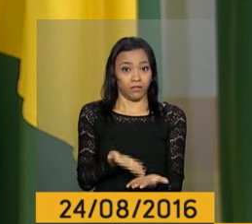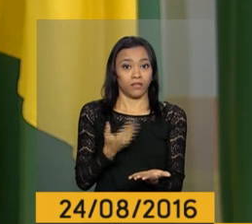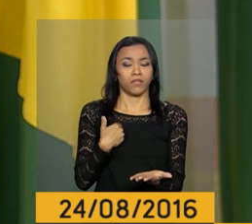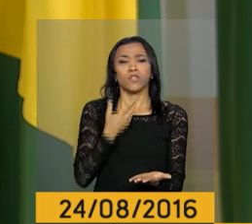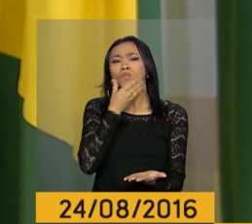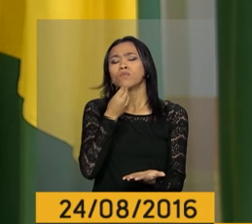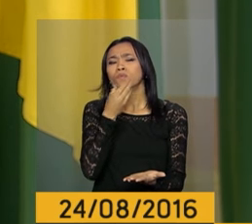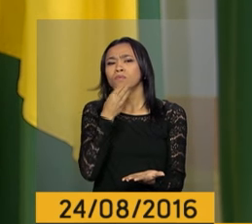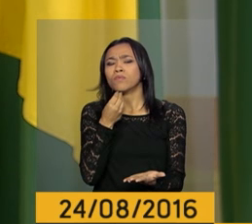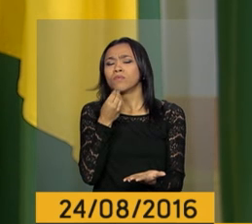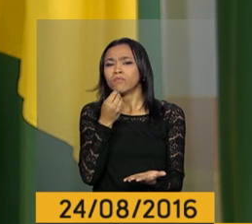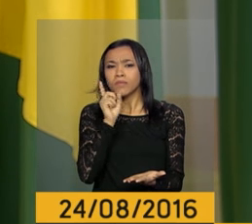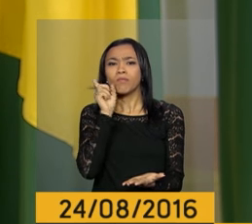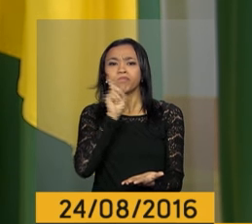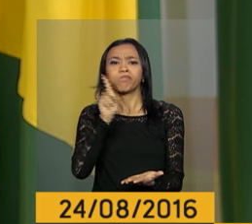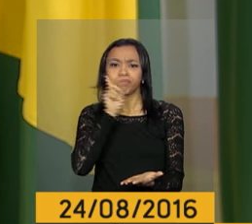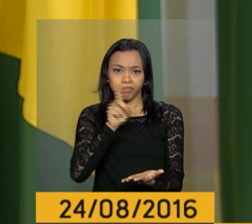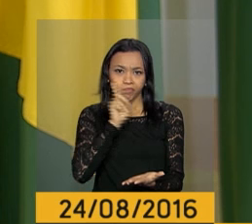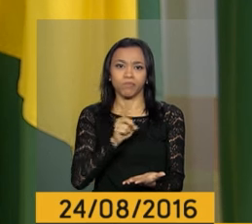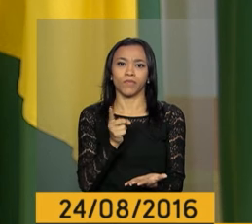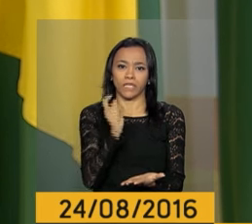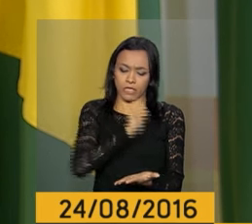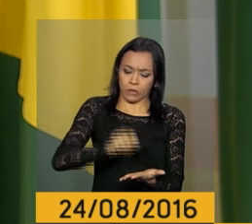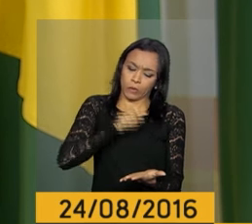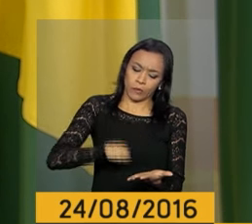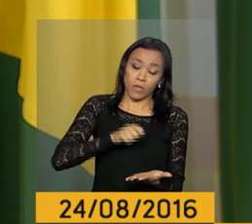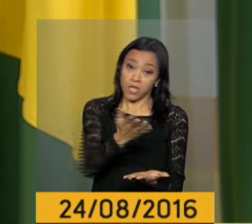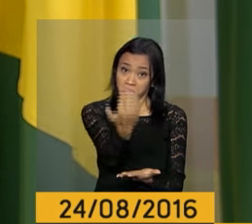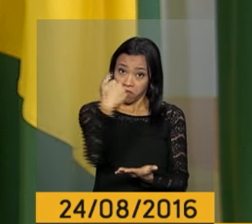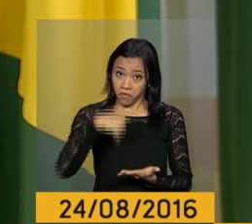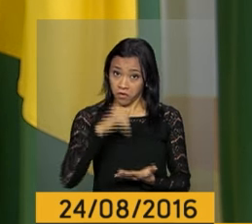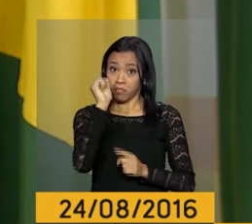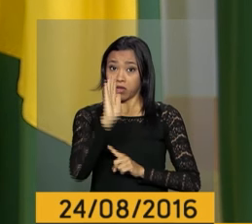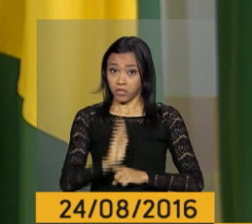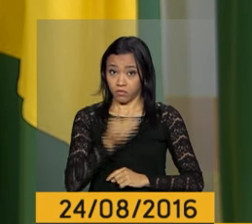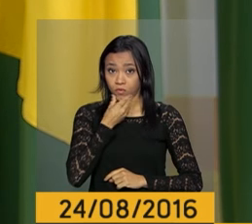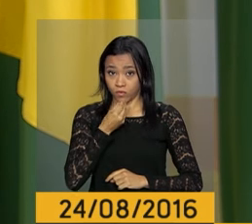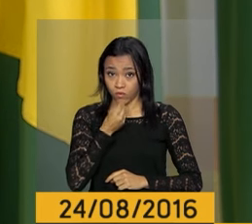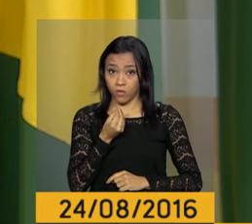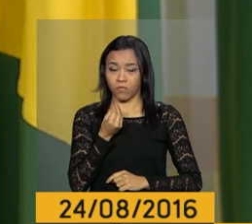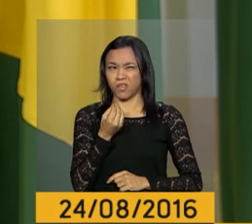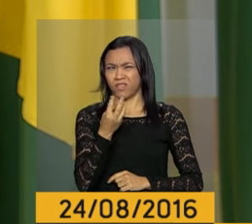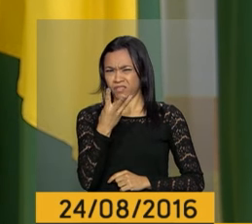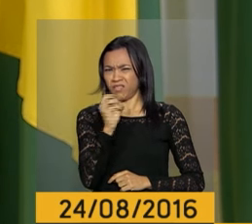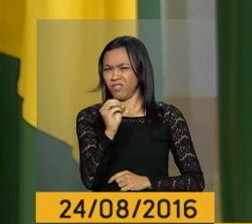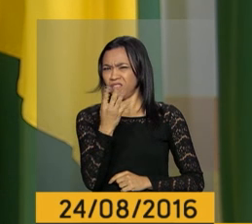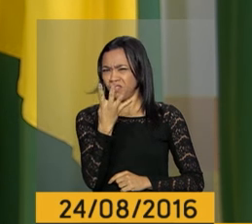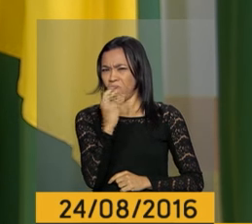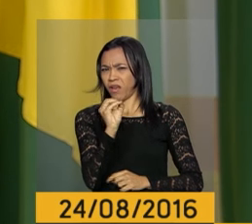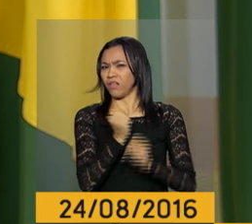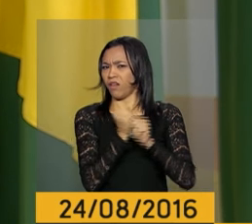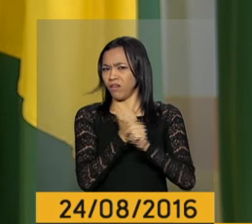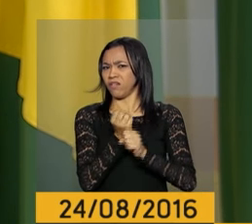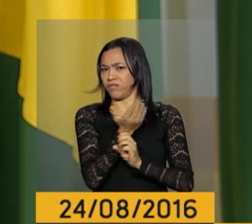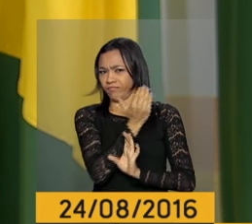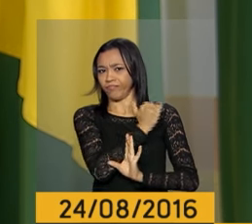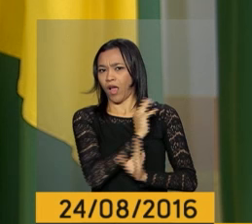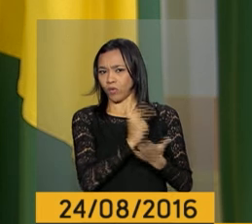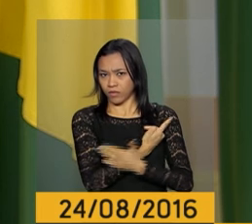estrangeiro, de um americano que veio ao Brasil, estou falando 30, 40 anos atrás,